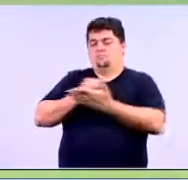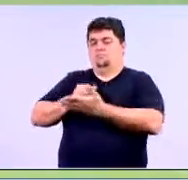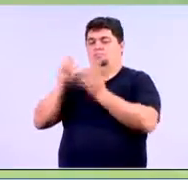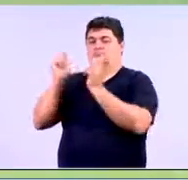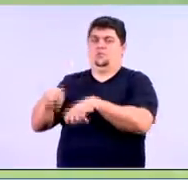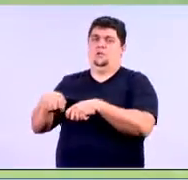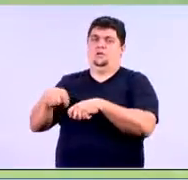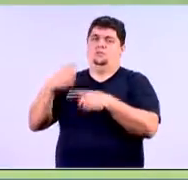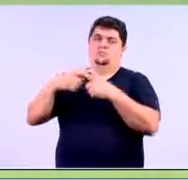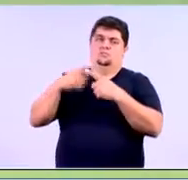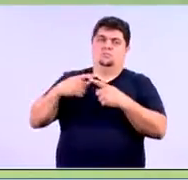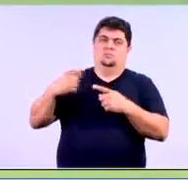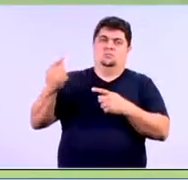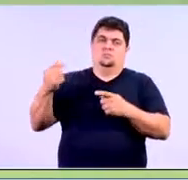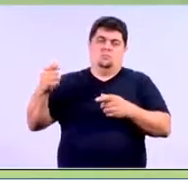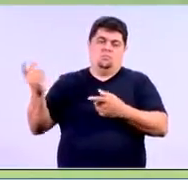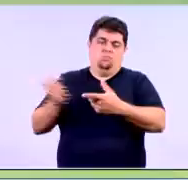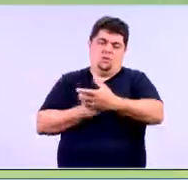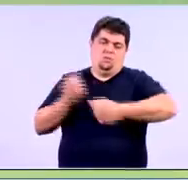também de natureza